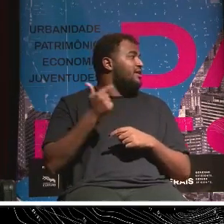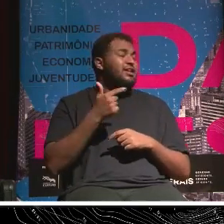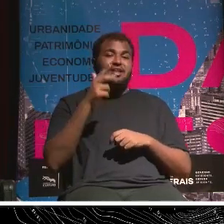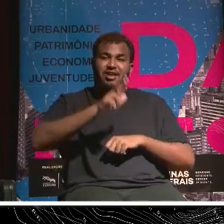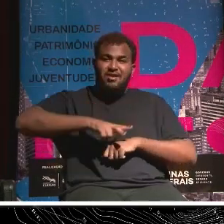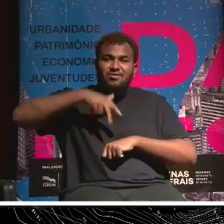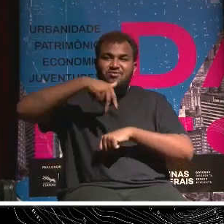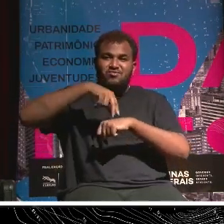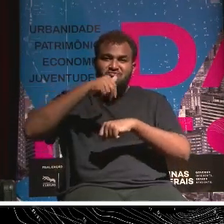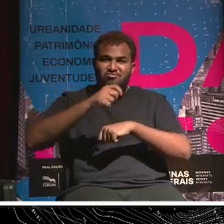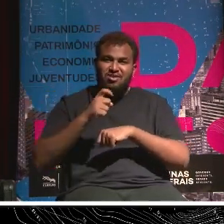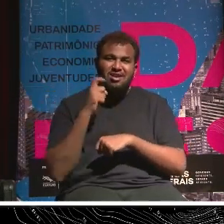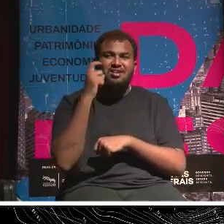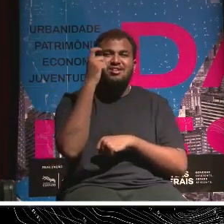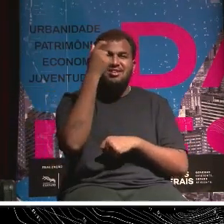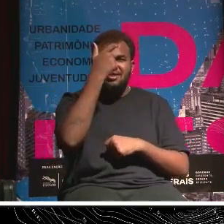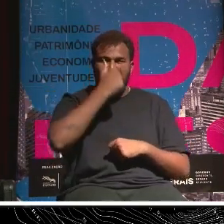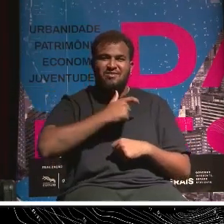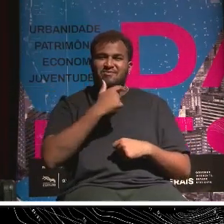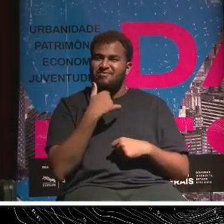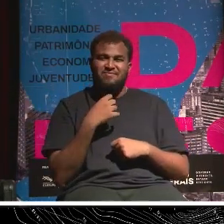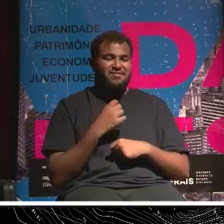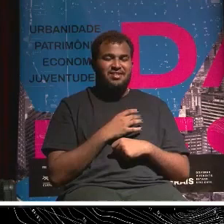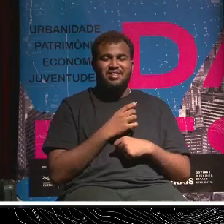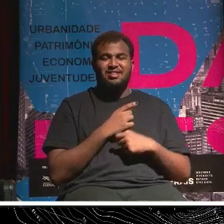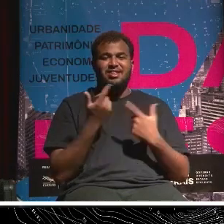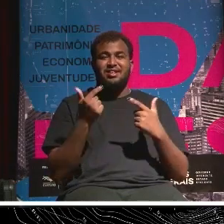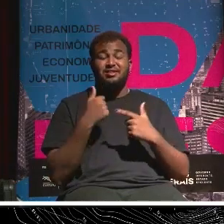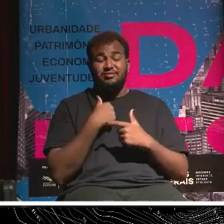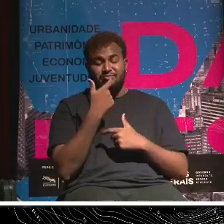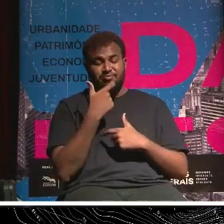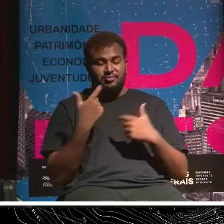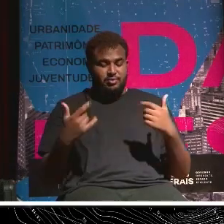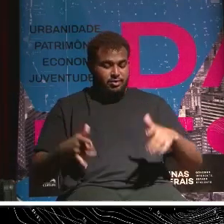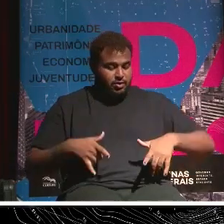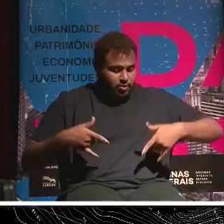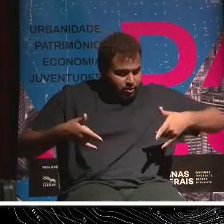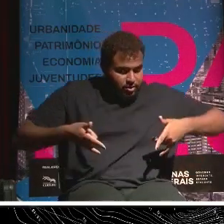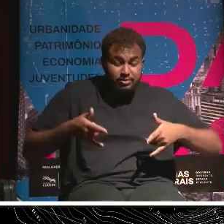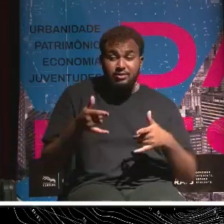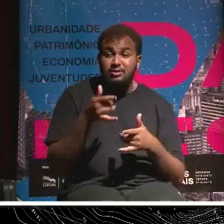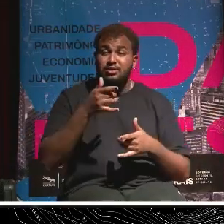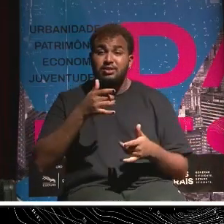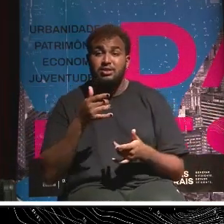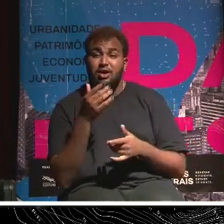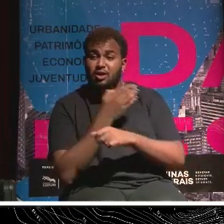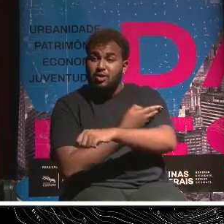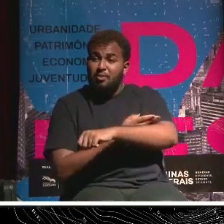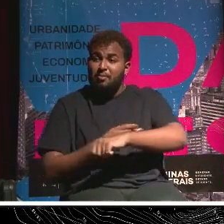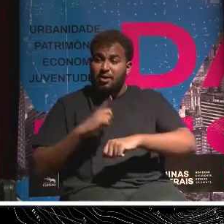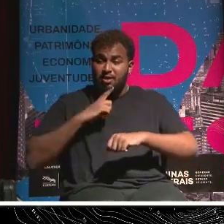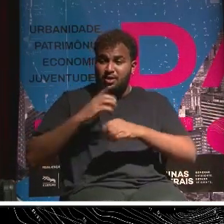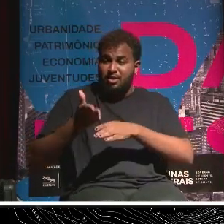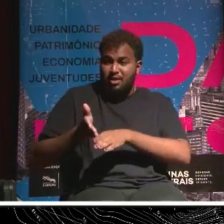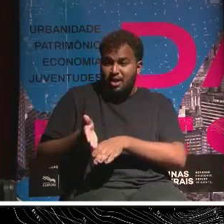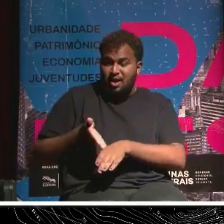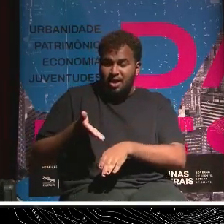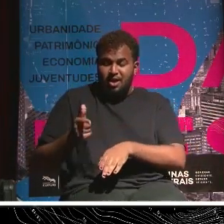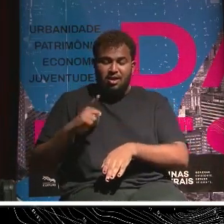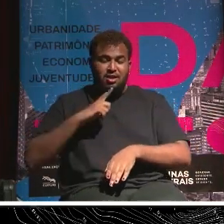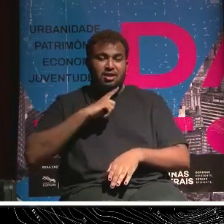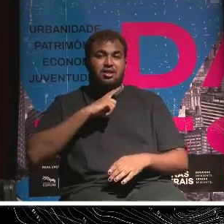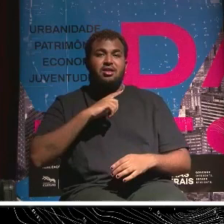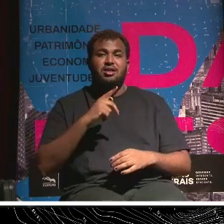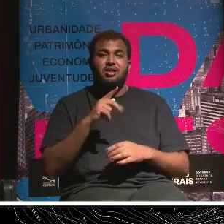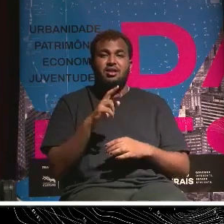sou grandona, sem medo. Eu estou vestido um vestido branco com uma fenda de uma grife